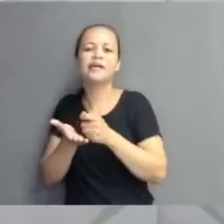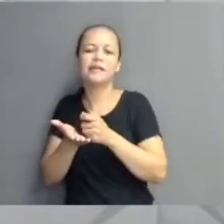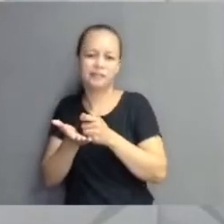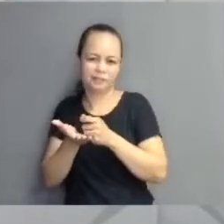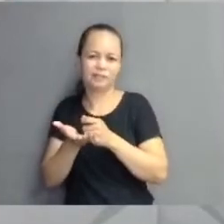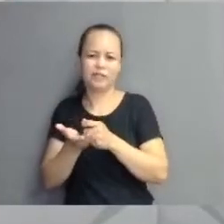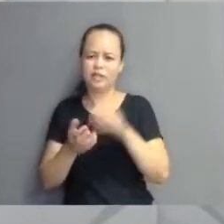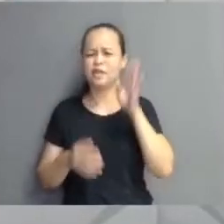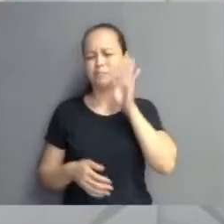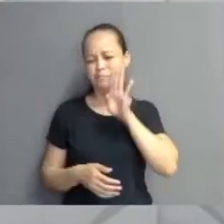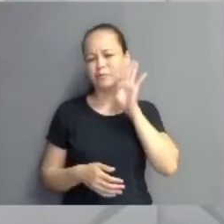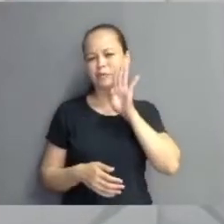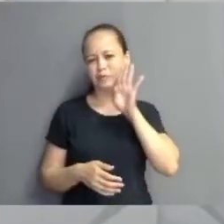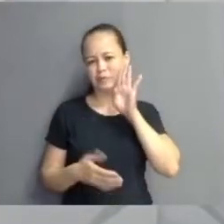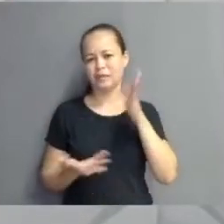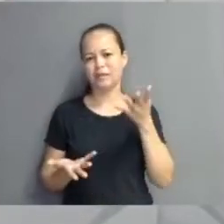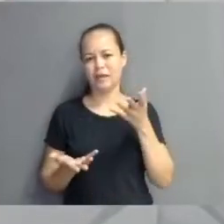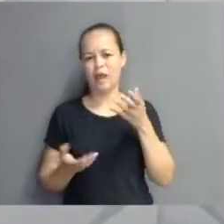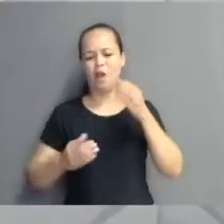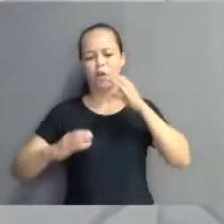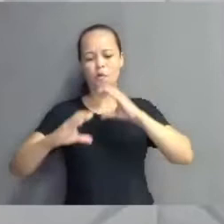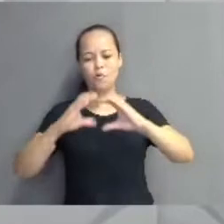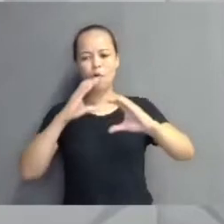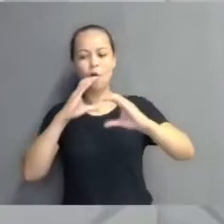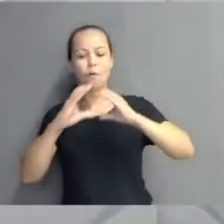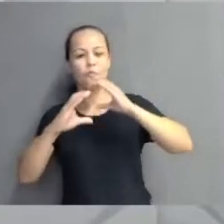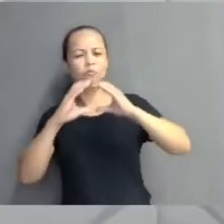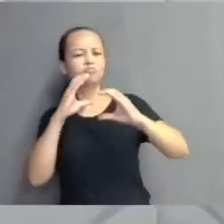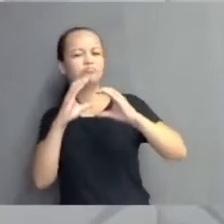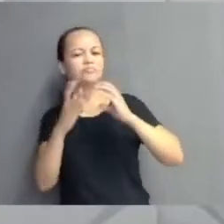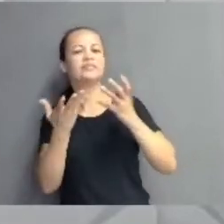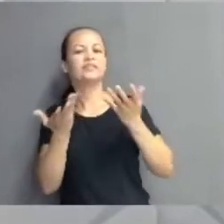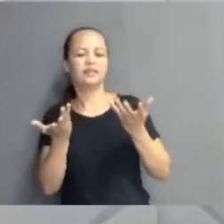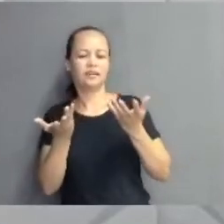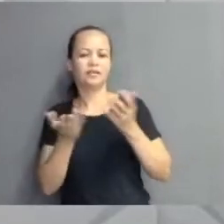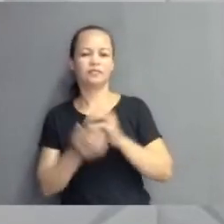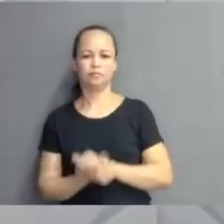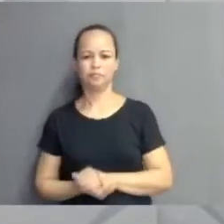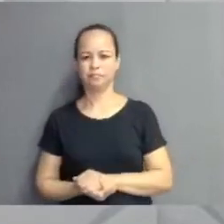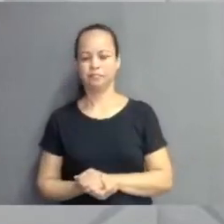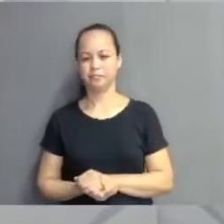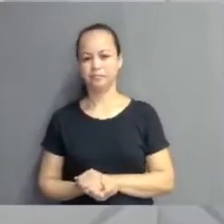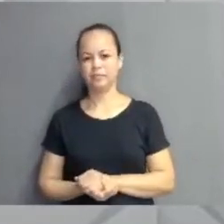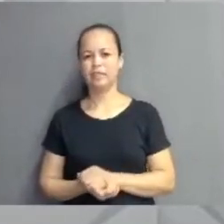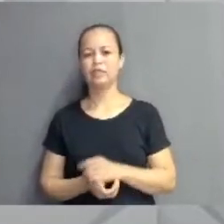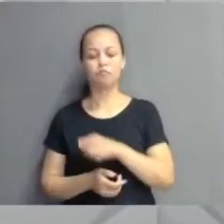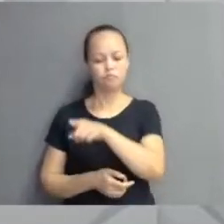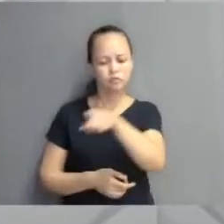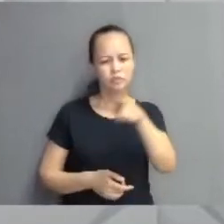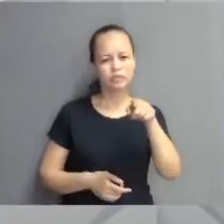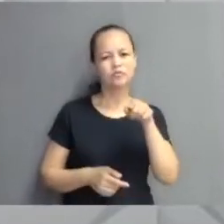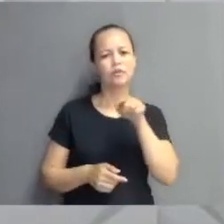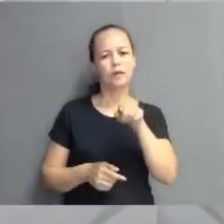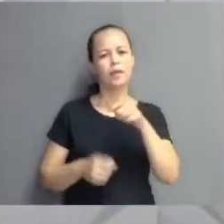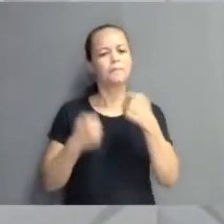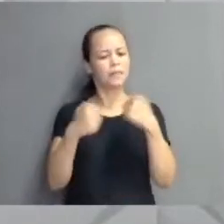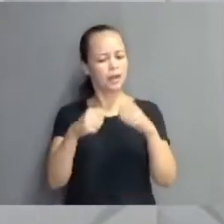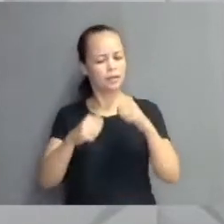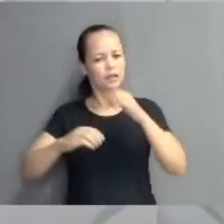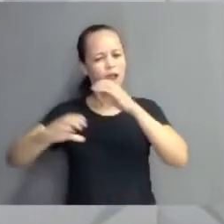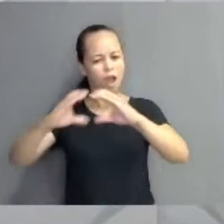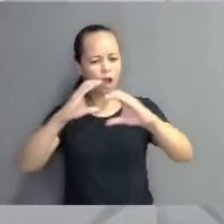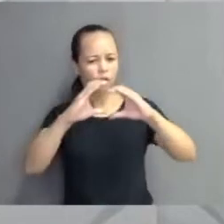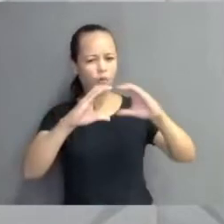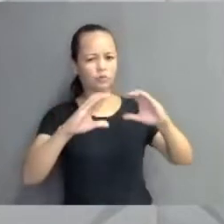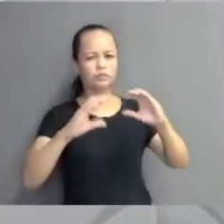gente é muito legal nos comunicarmos então você que tá em casa você precisa se como fala com a sua